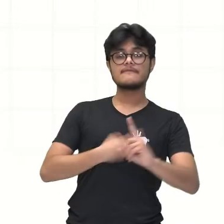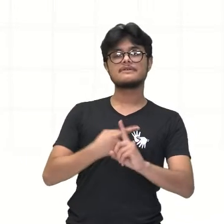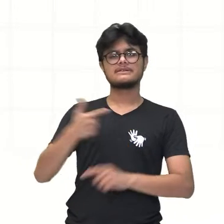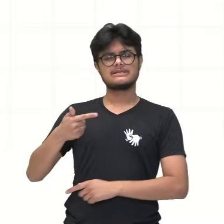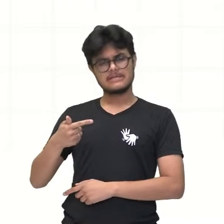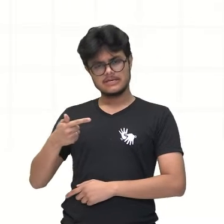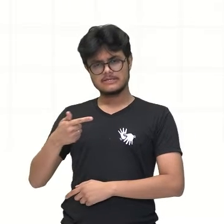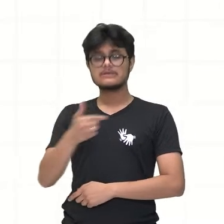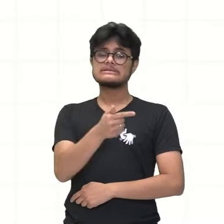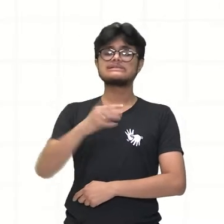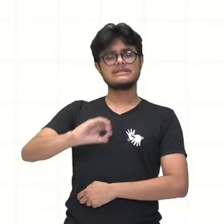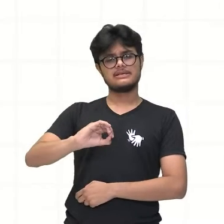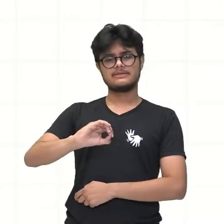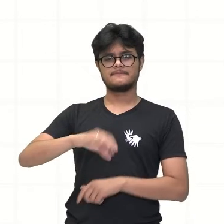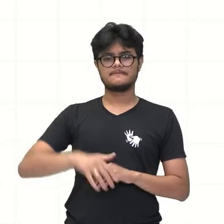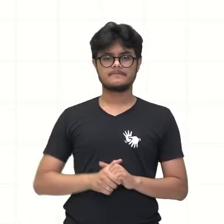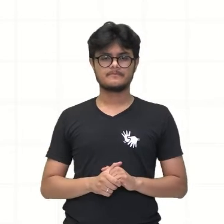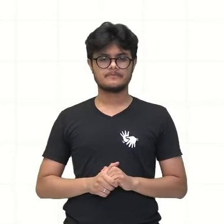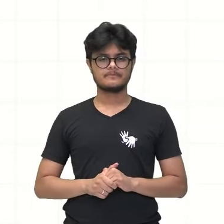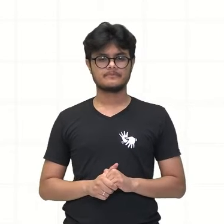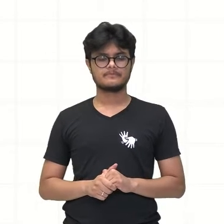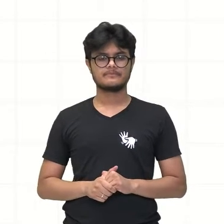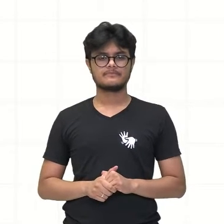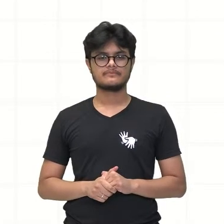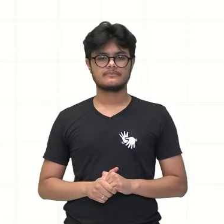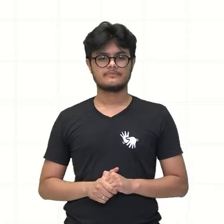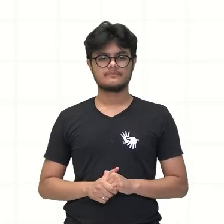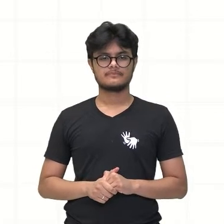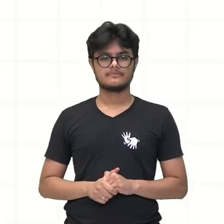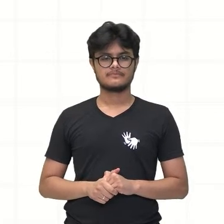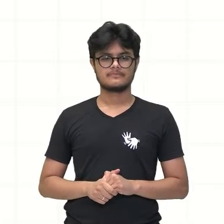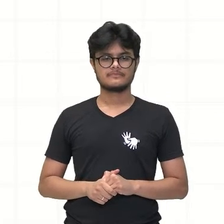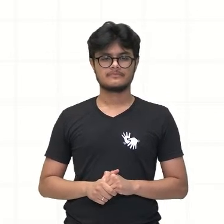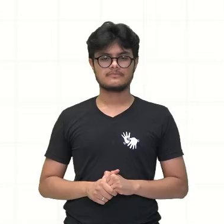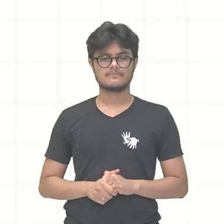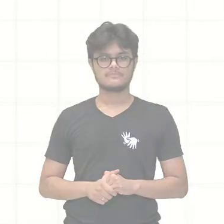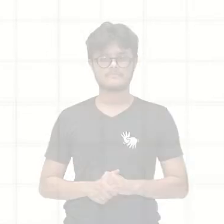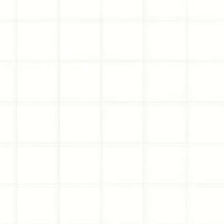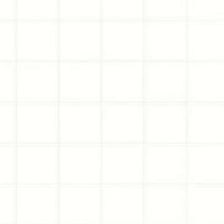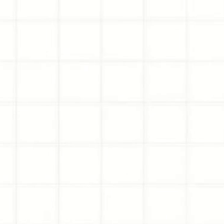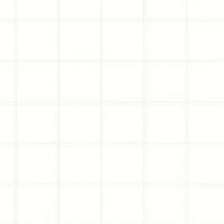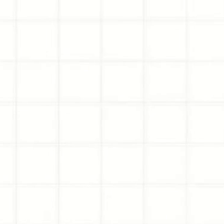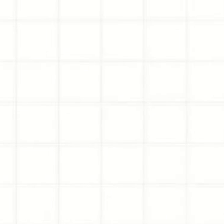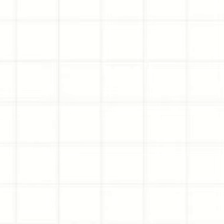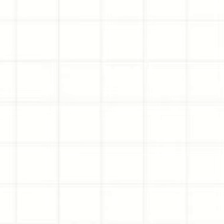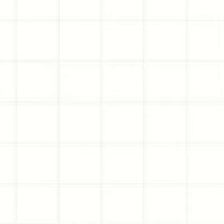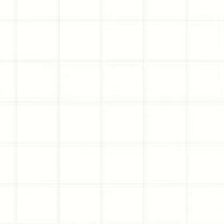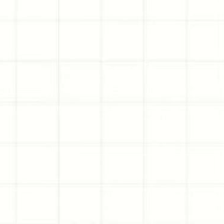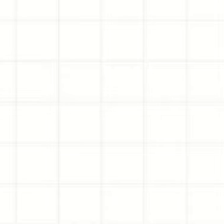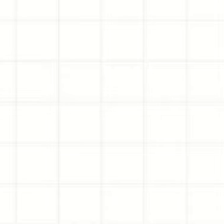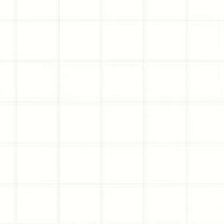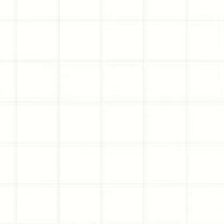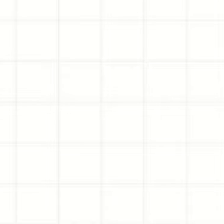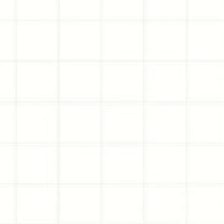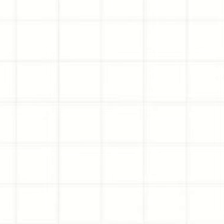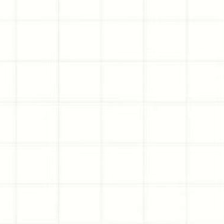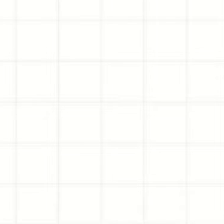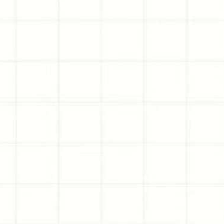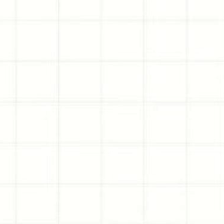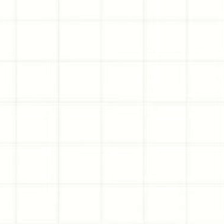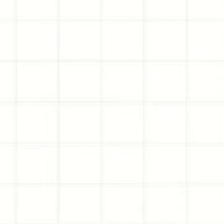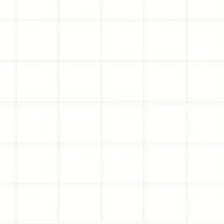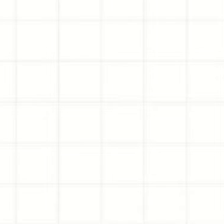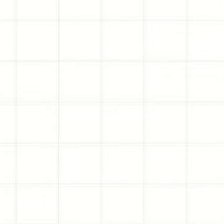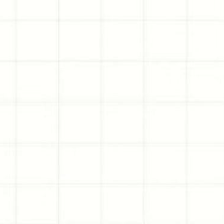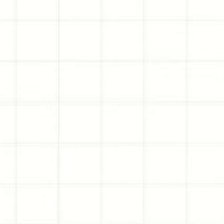7, que vai dar 70. Por isso que tem aqui, ó, 72 e o 70, certo? Então, já acabou aí